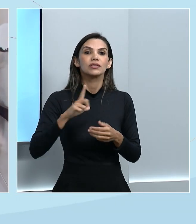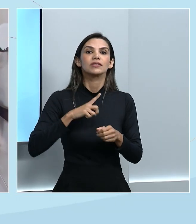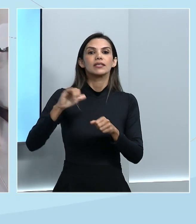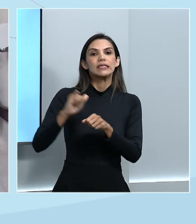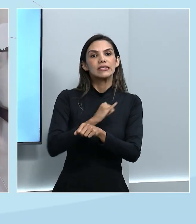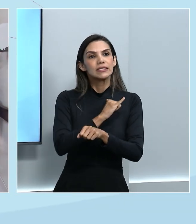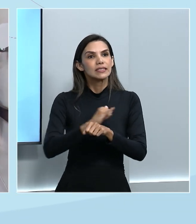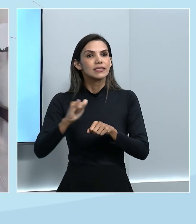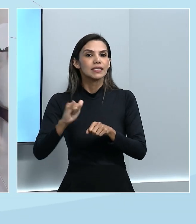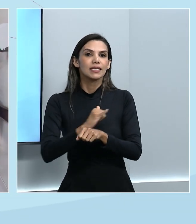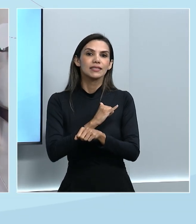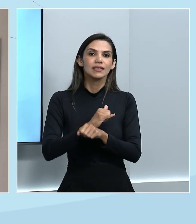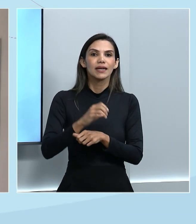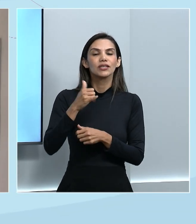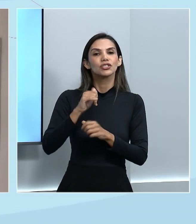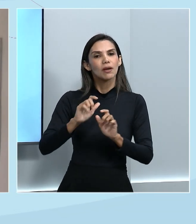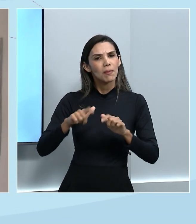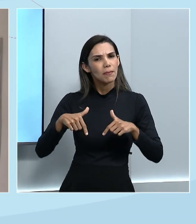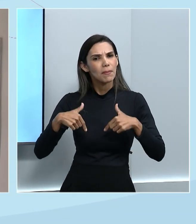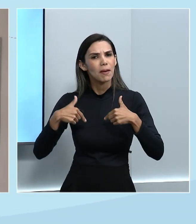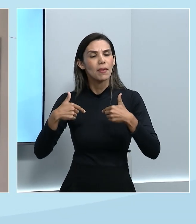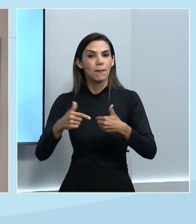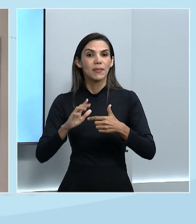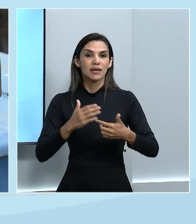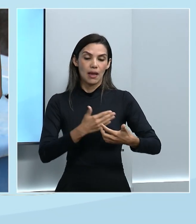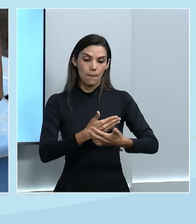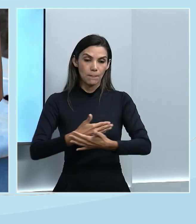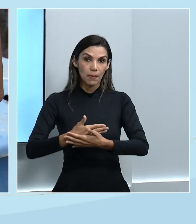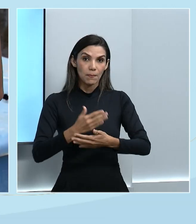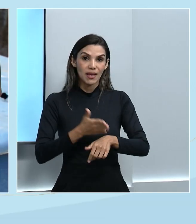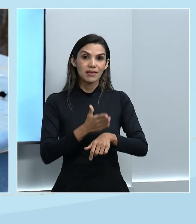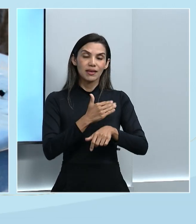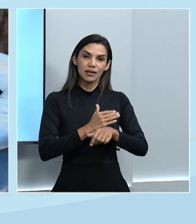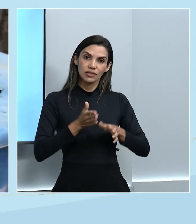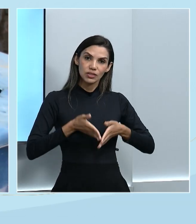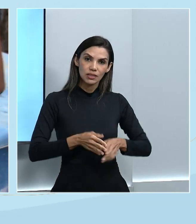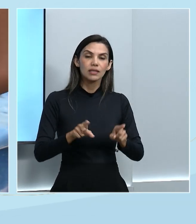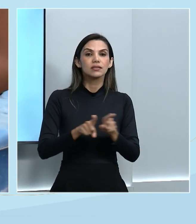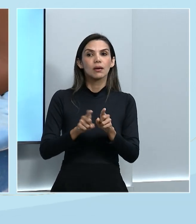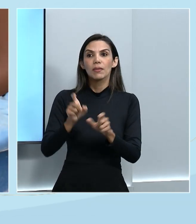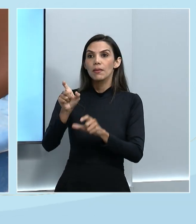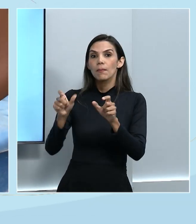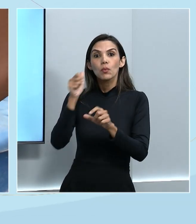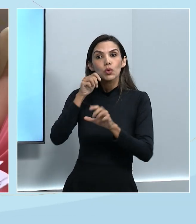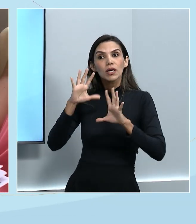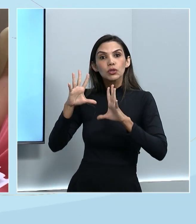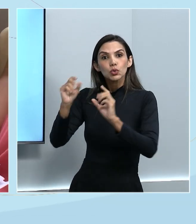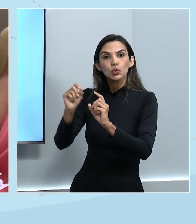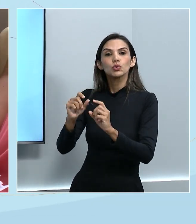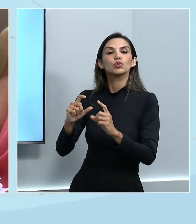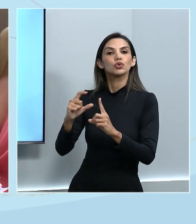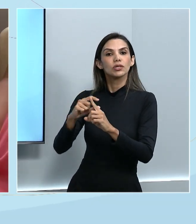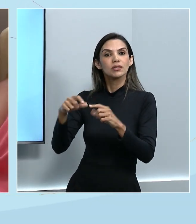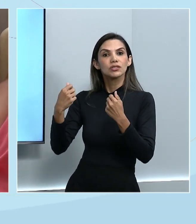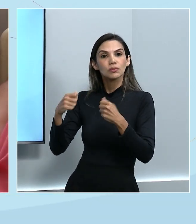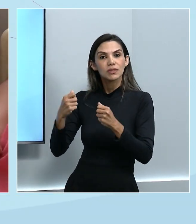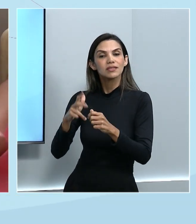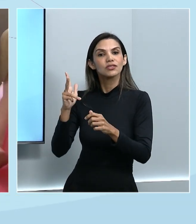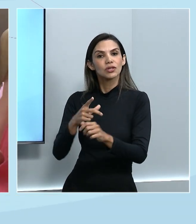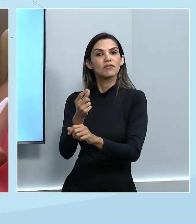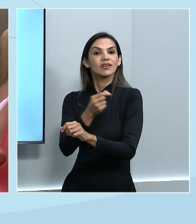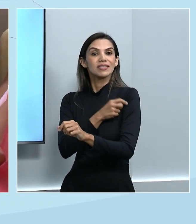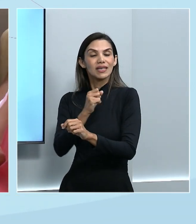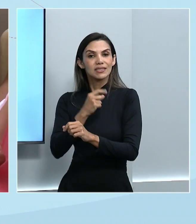prevenção é combinada. Além dos prematuros, todas as gestantes devem se vacinar a partir da 28ª